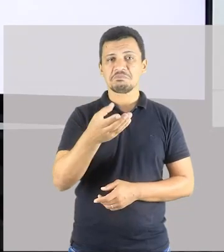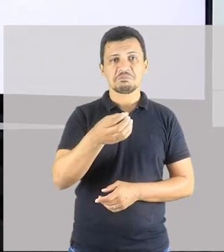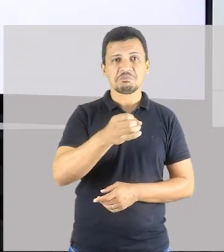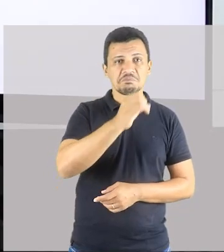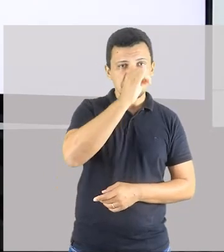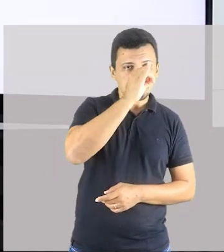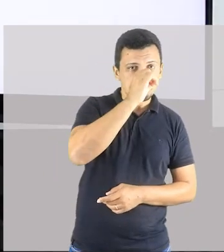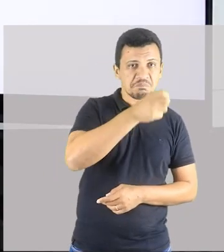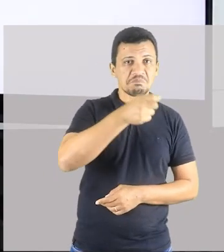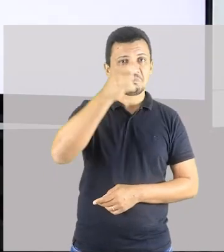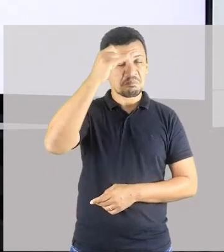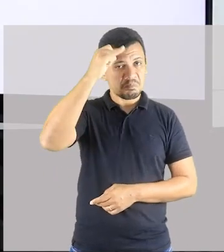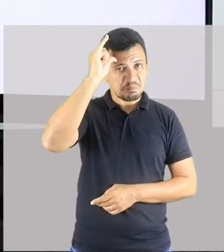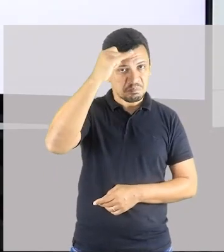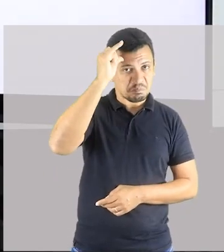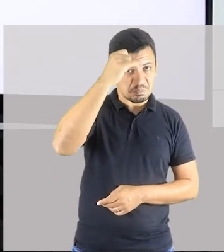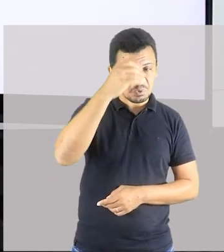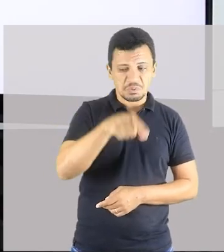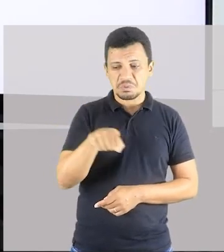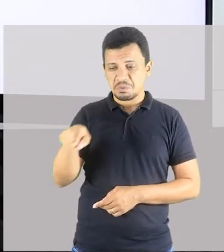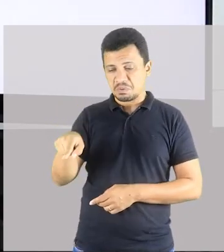tá? E aquilo